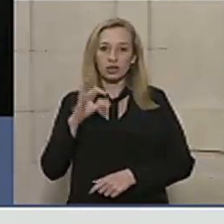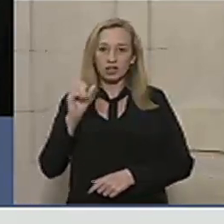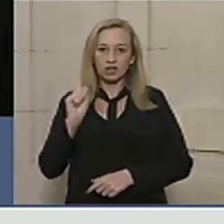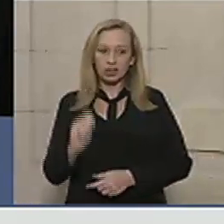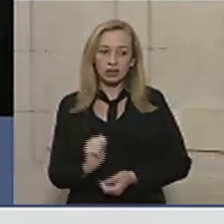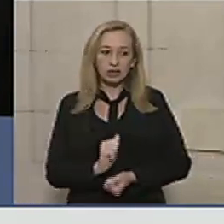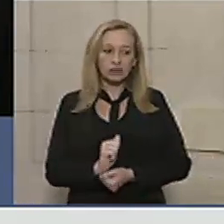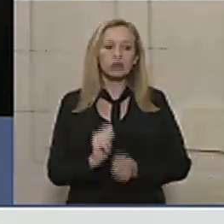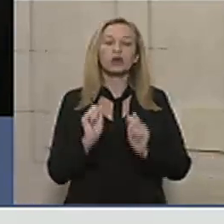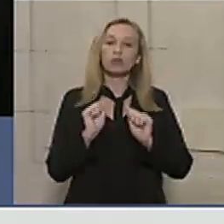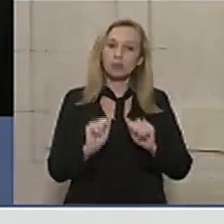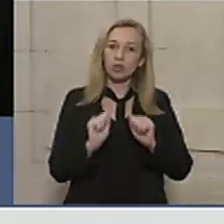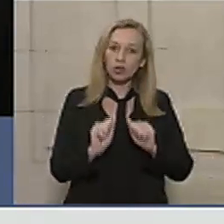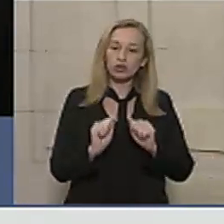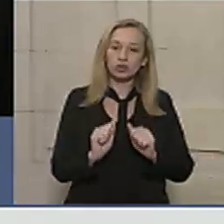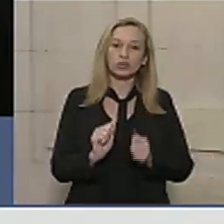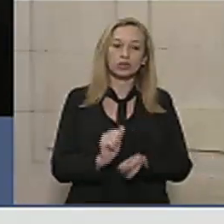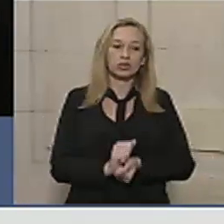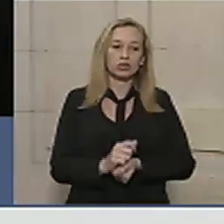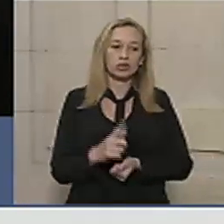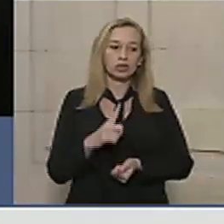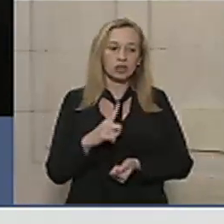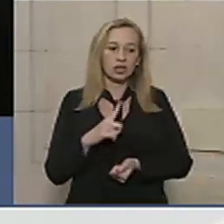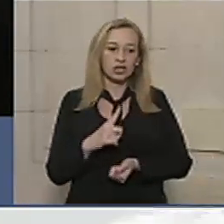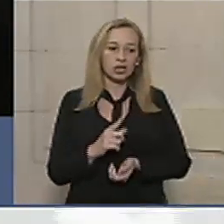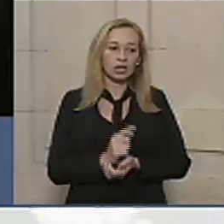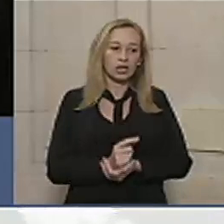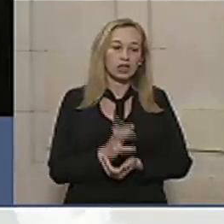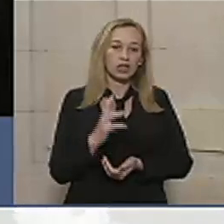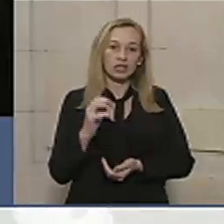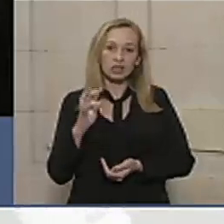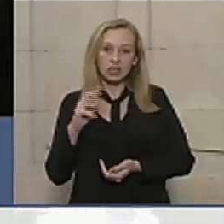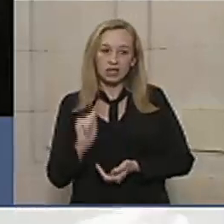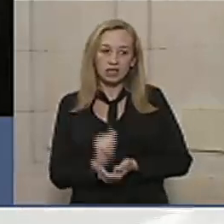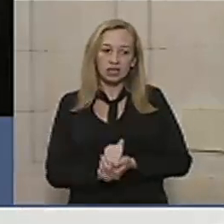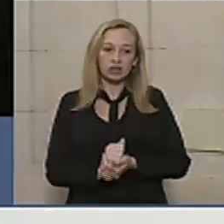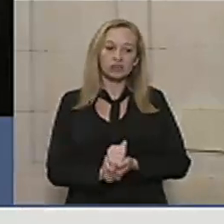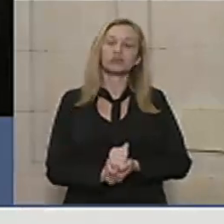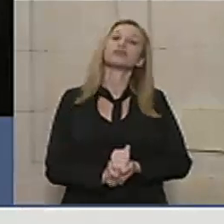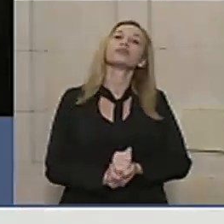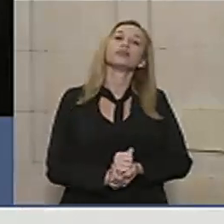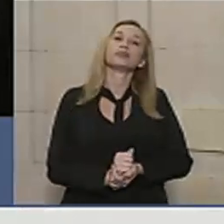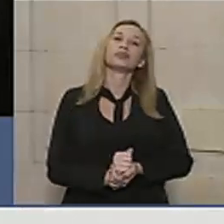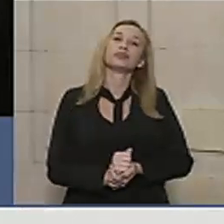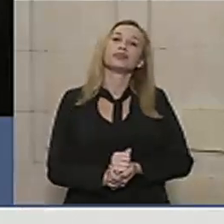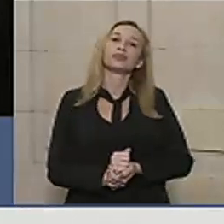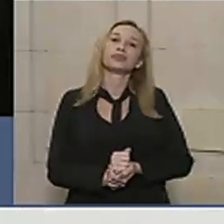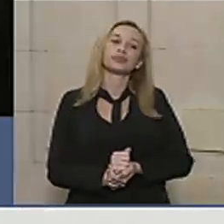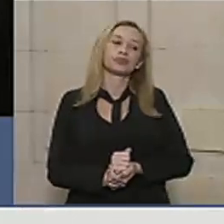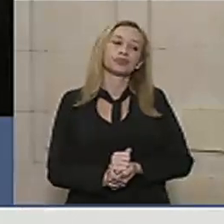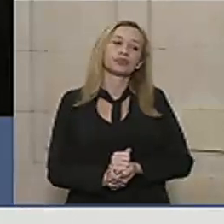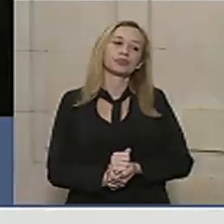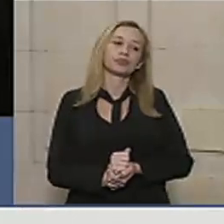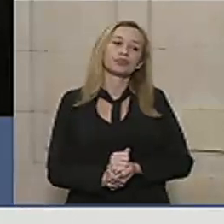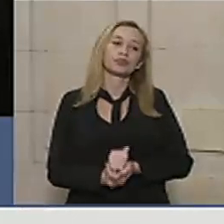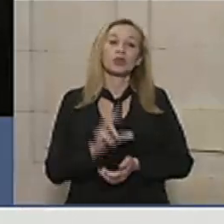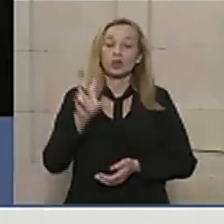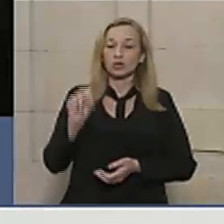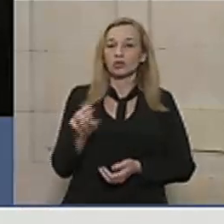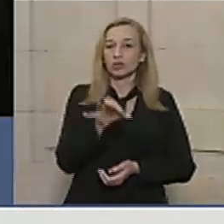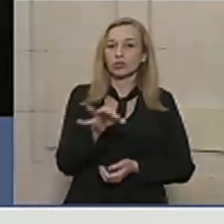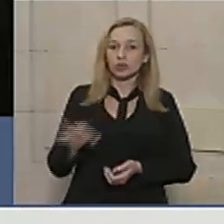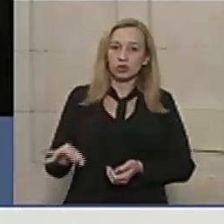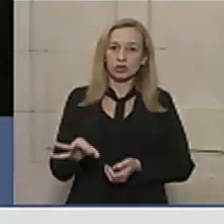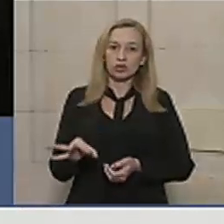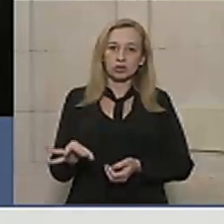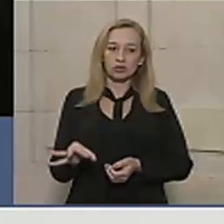constituir receita para o Fundo Estadual de Transporte, receita de